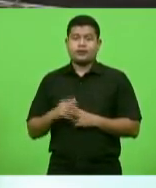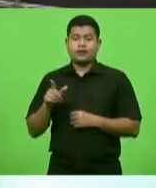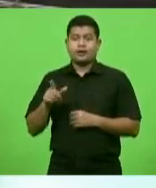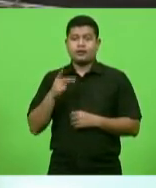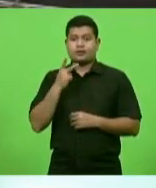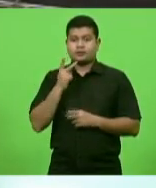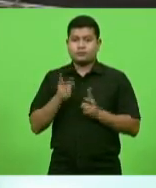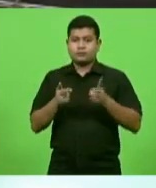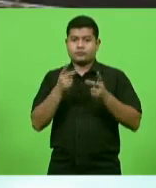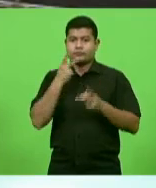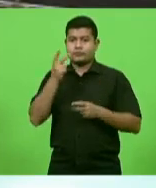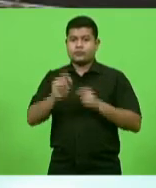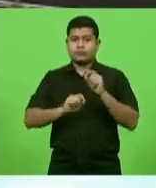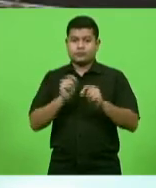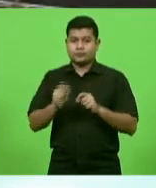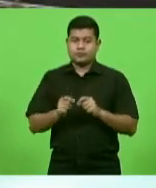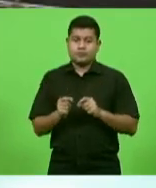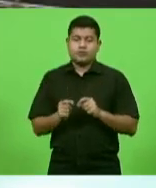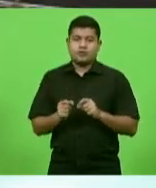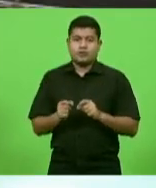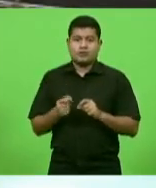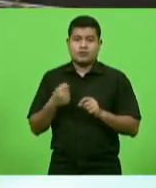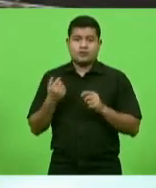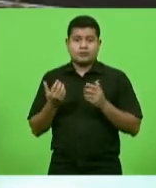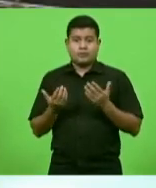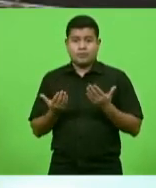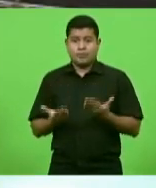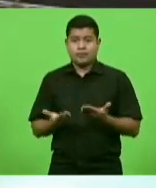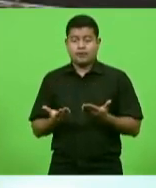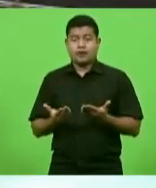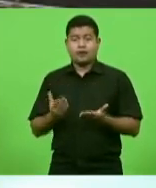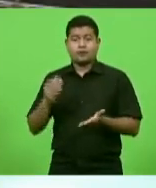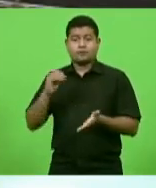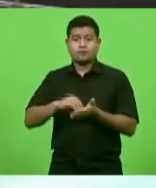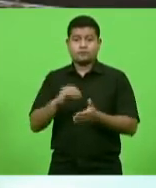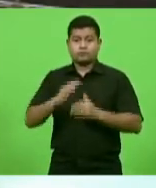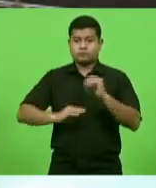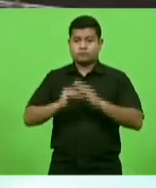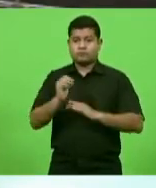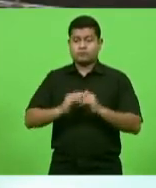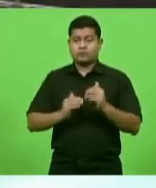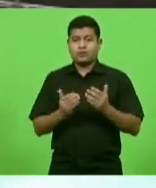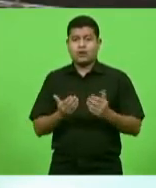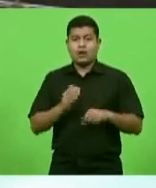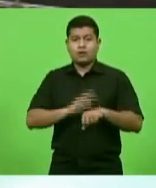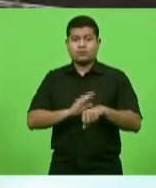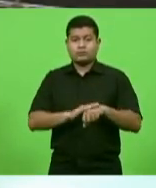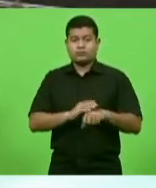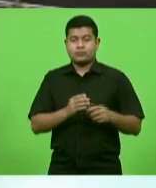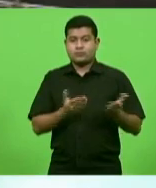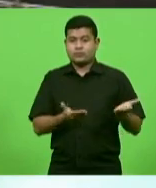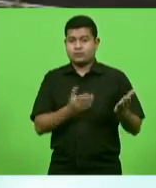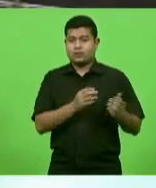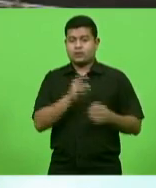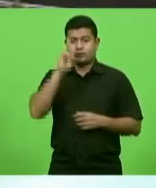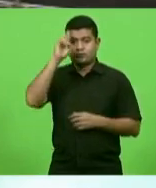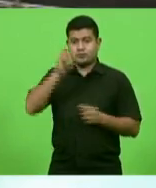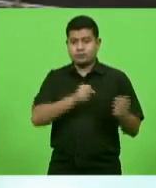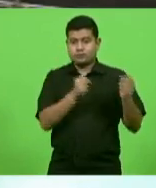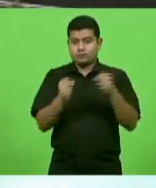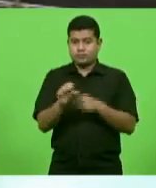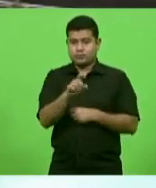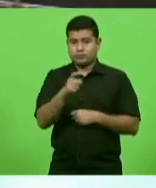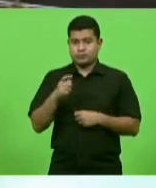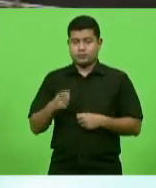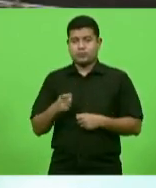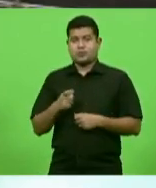em face do exposto é considerada a ausência do ato de improbidade Por parte dos chefe do executivo a justificar a